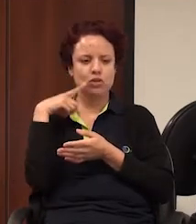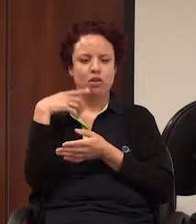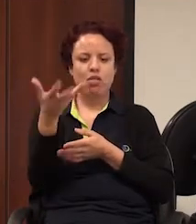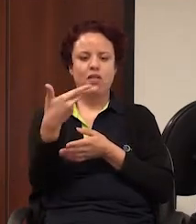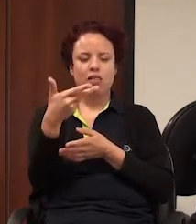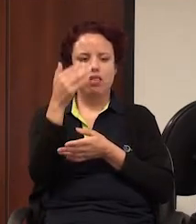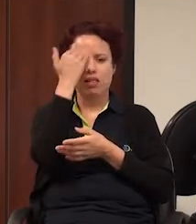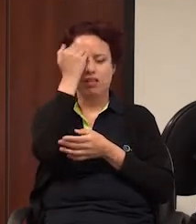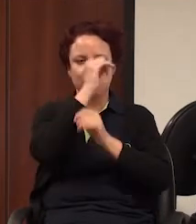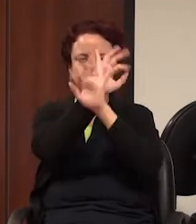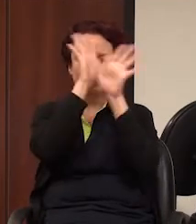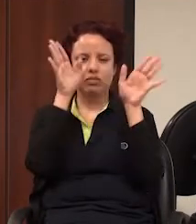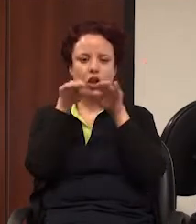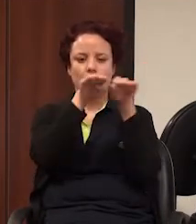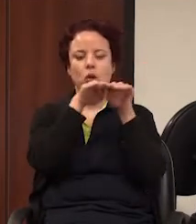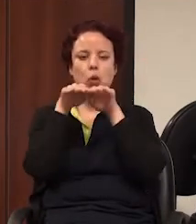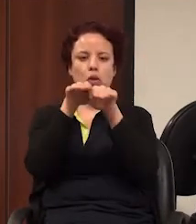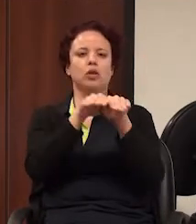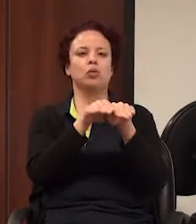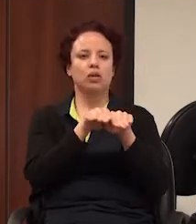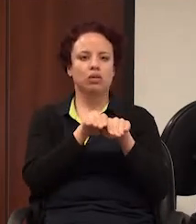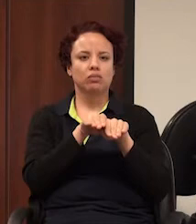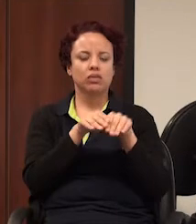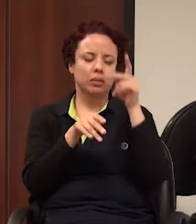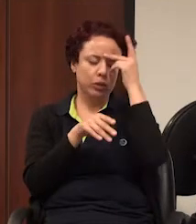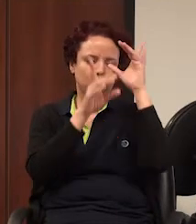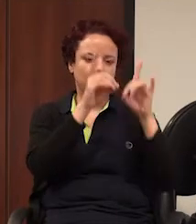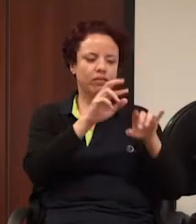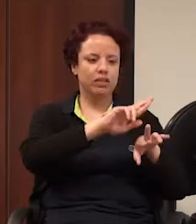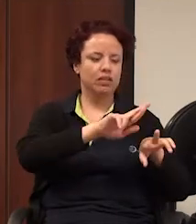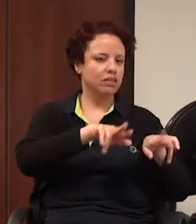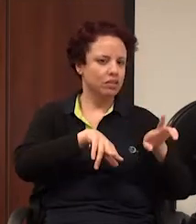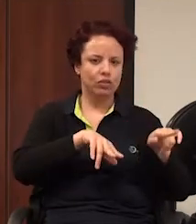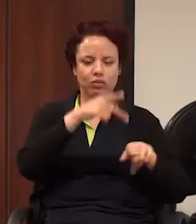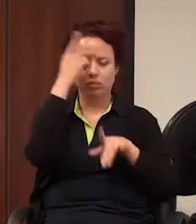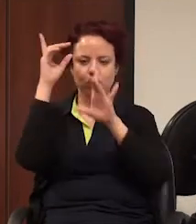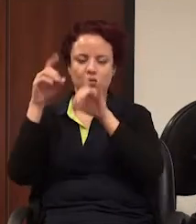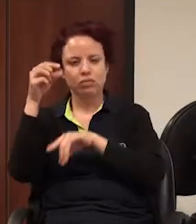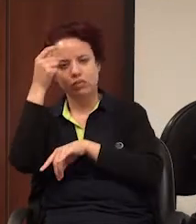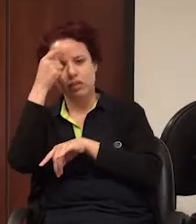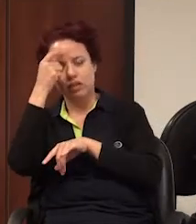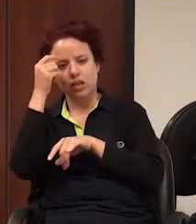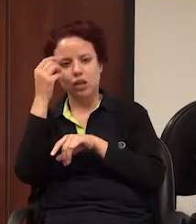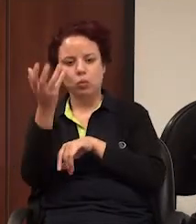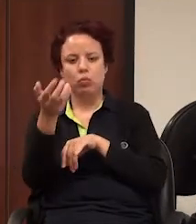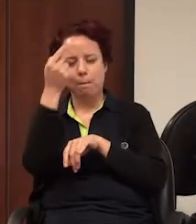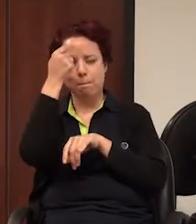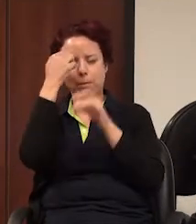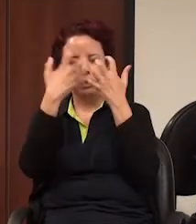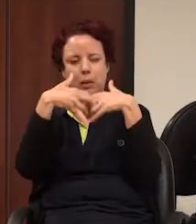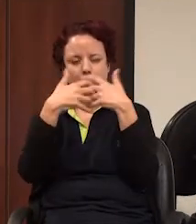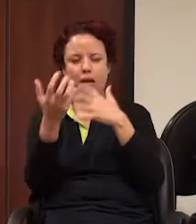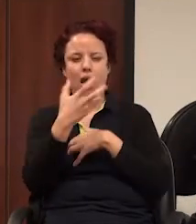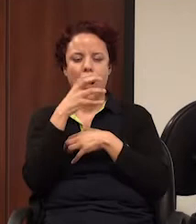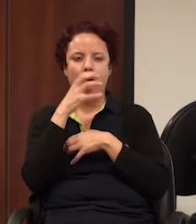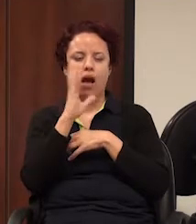de entendimento, como qualquer um dos ditos normais. Né. Ele precisa ter uma, né, uma